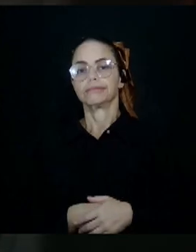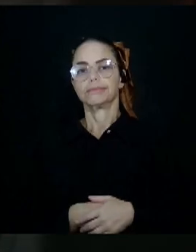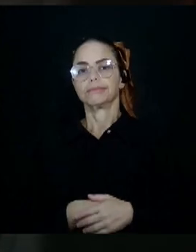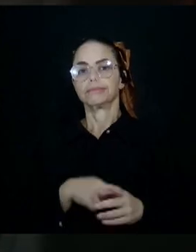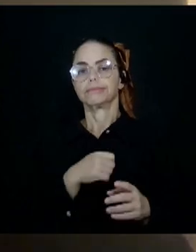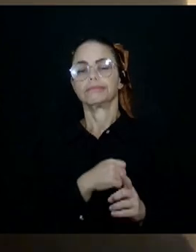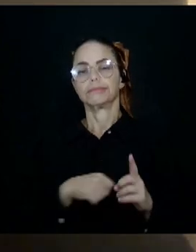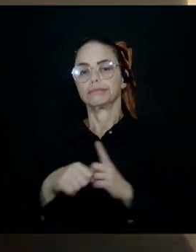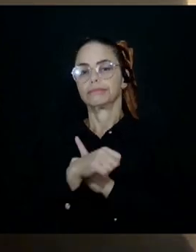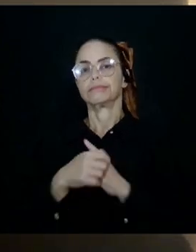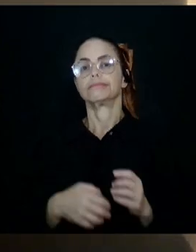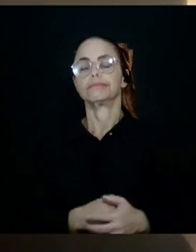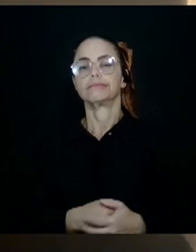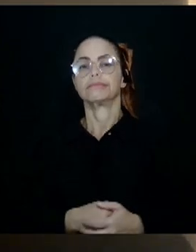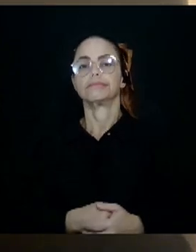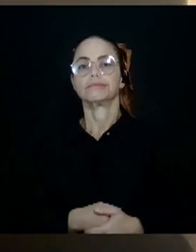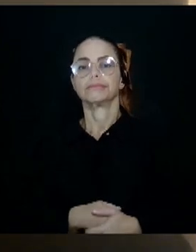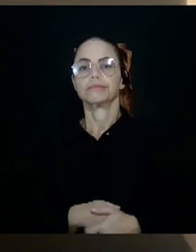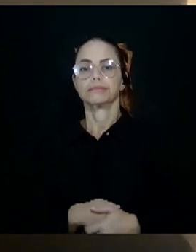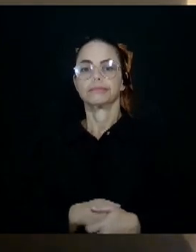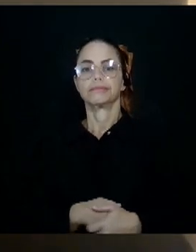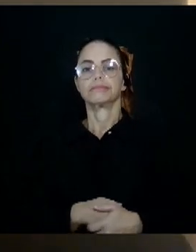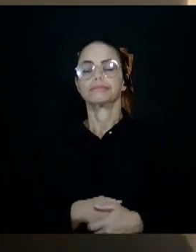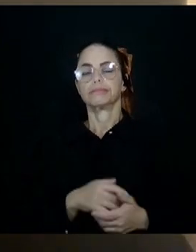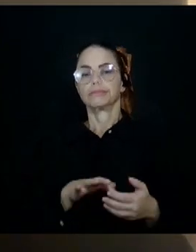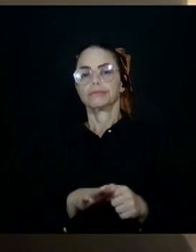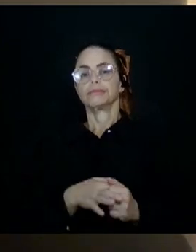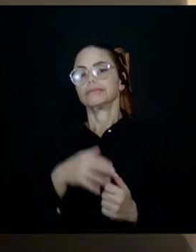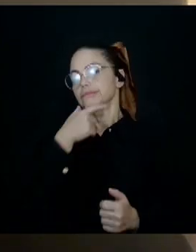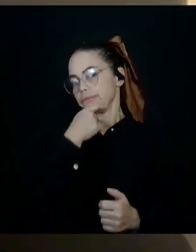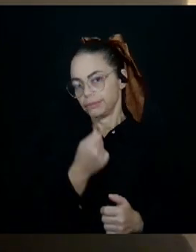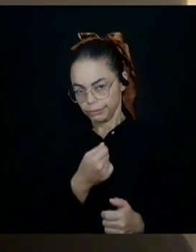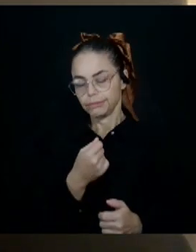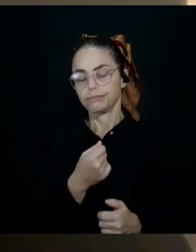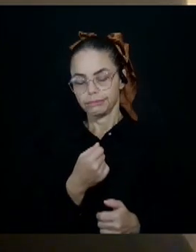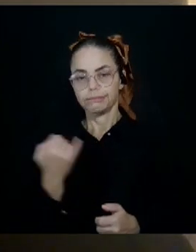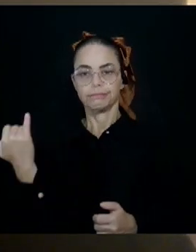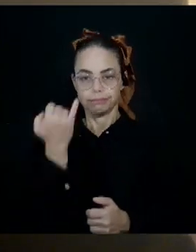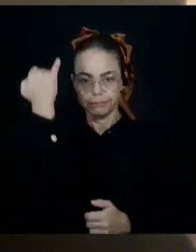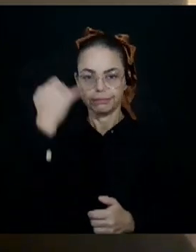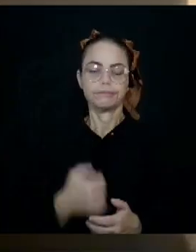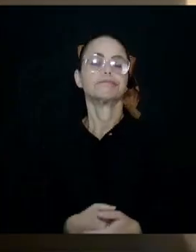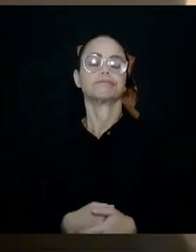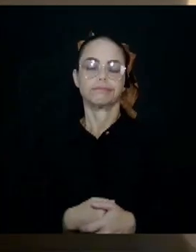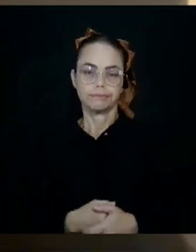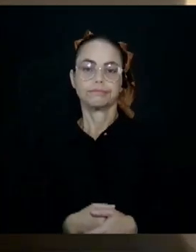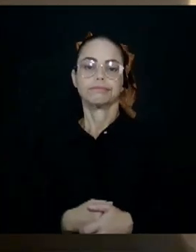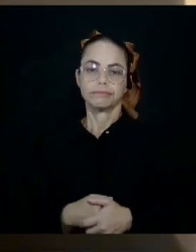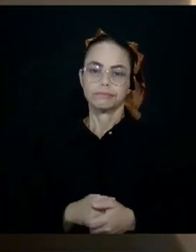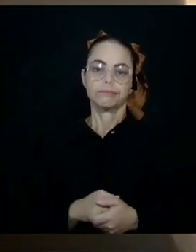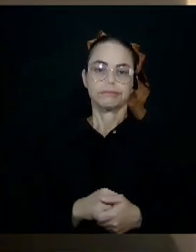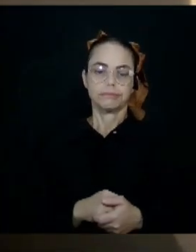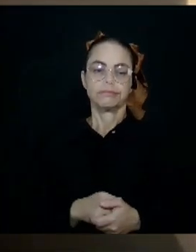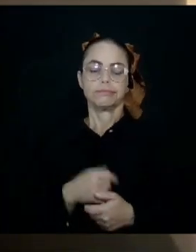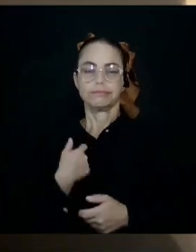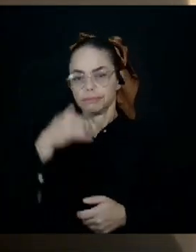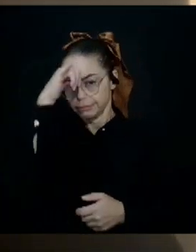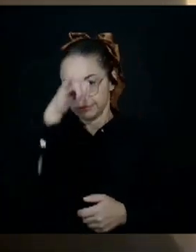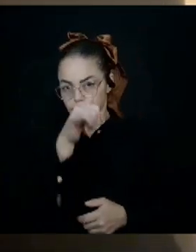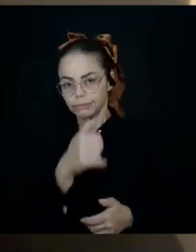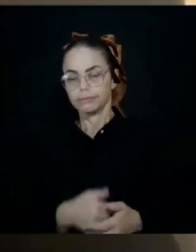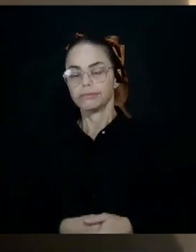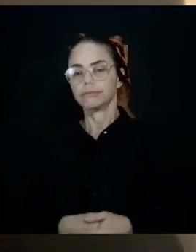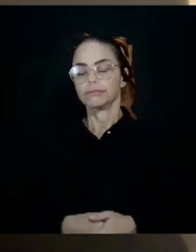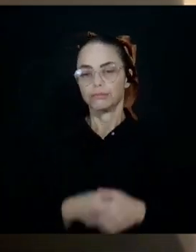favor. O homem tem um papel fundamental, né, nessa questão da evitação, né, dessas violências, principalmente